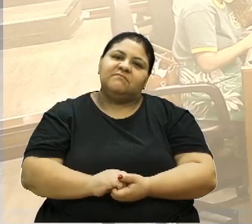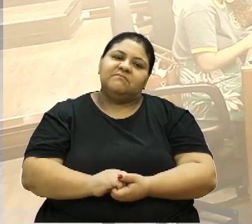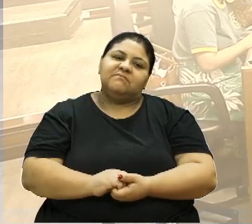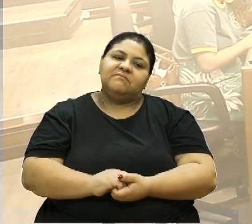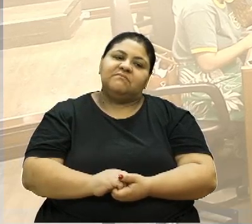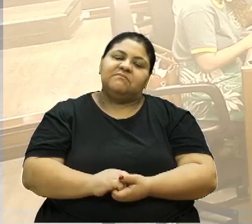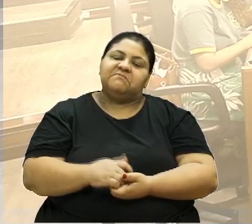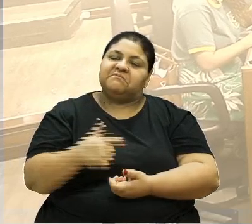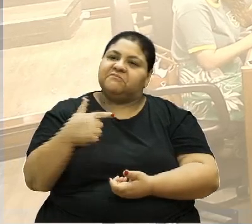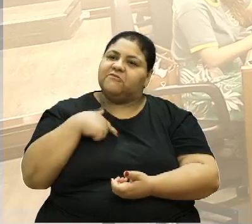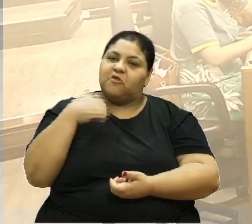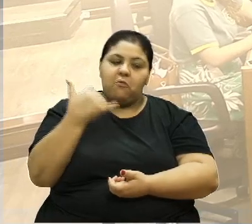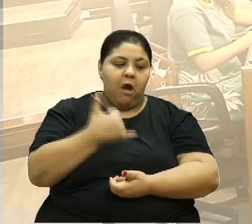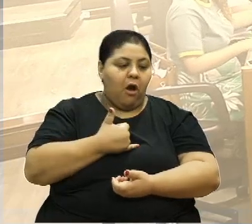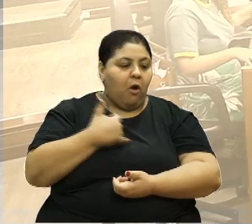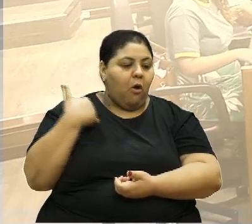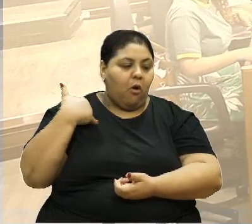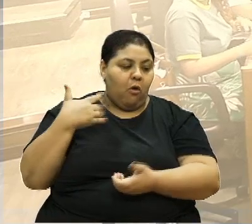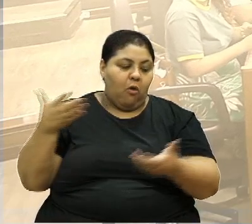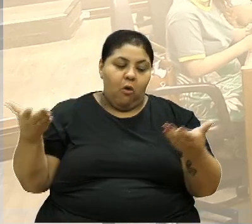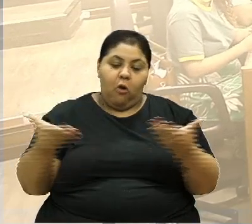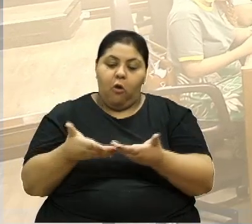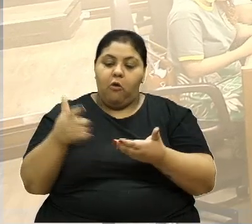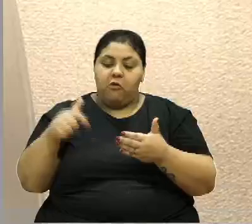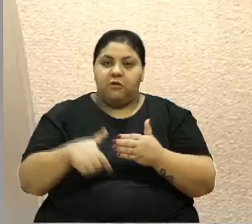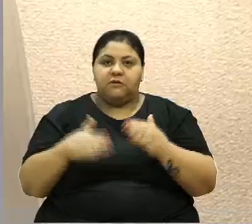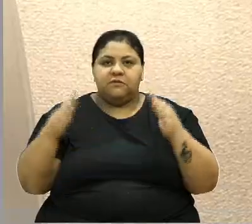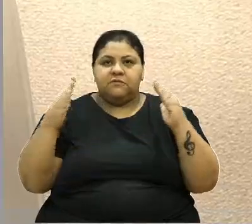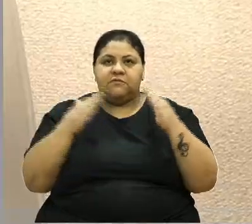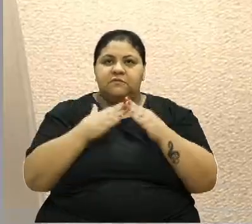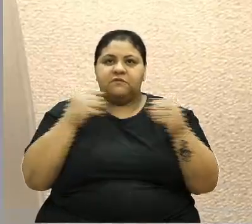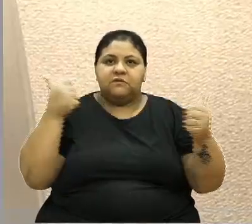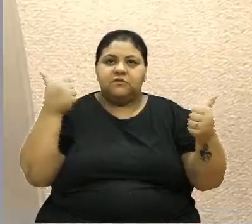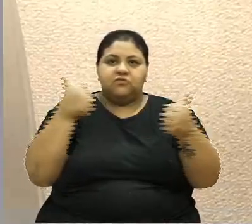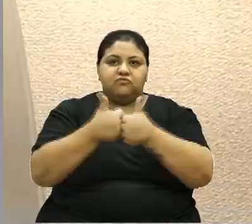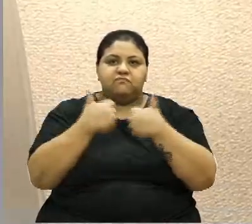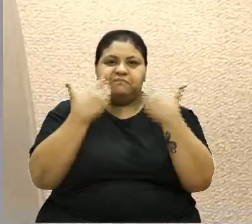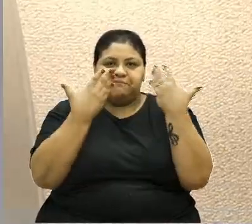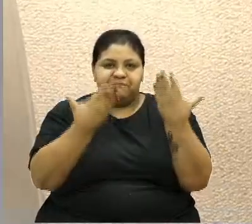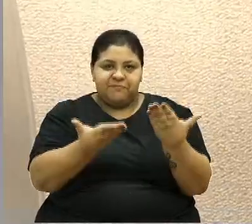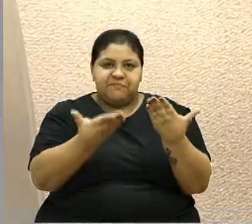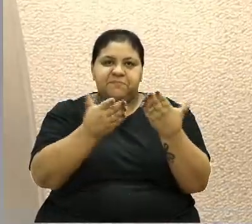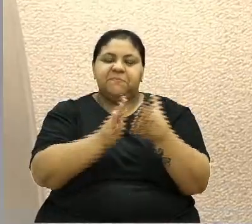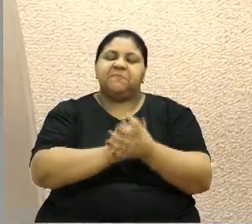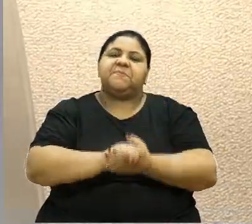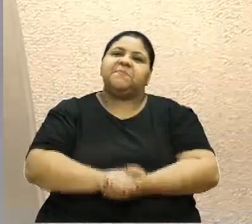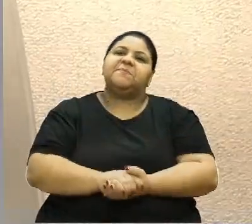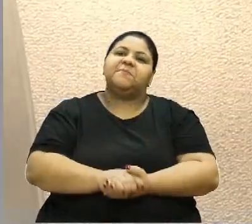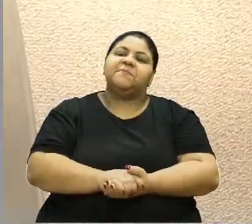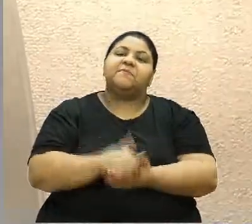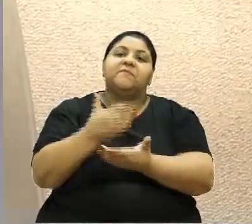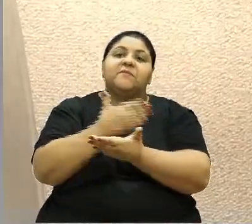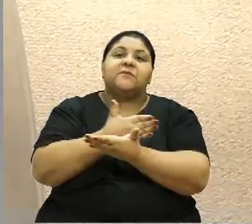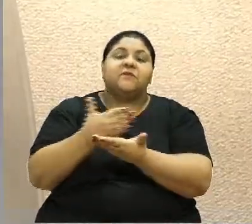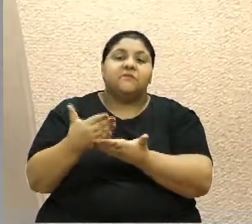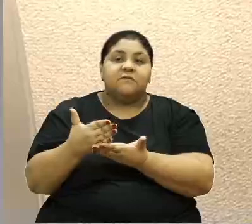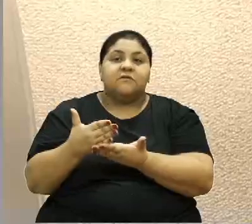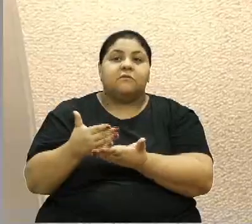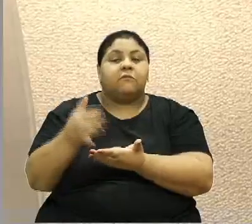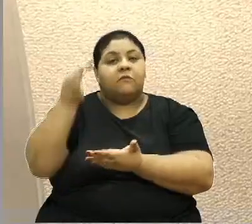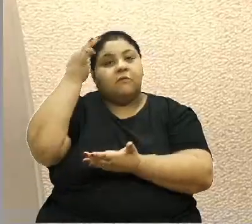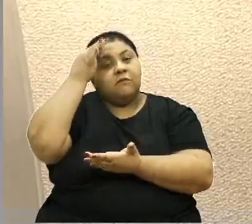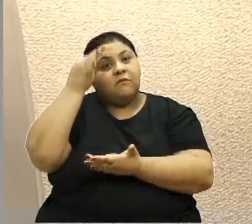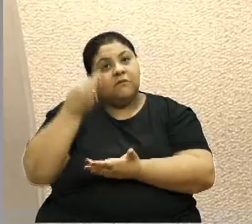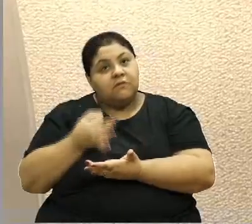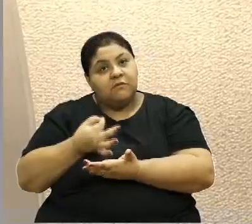foi uma honra estar nessa casa aqui junto com a Vossa Excelência. No começo, o senhor há de entender que a